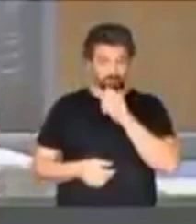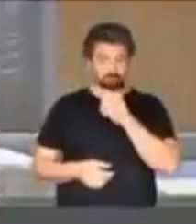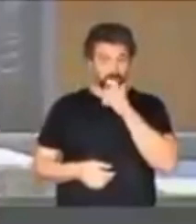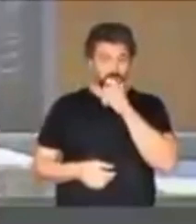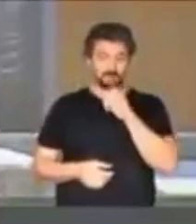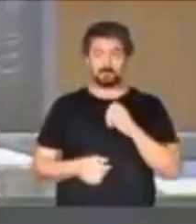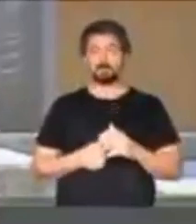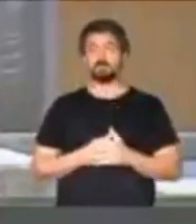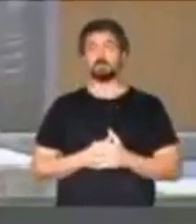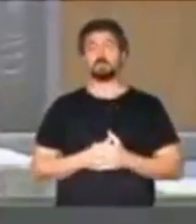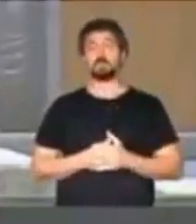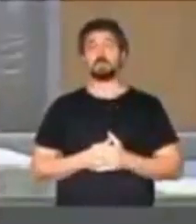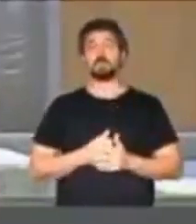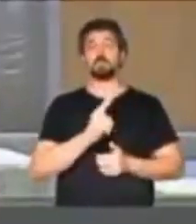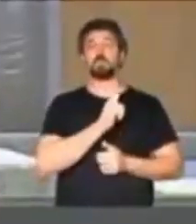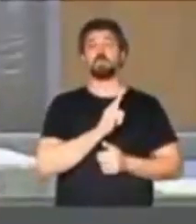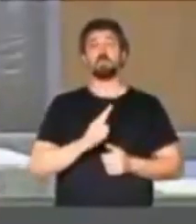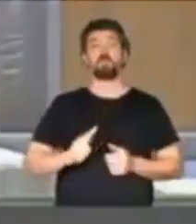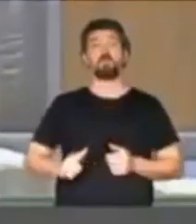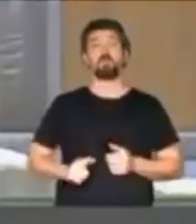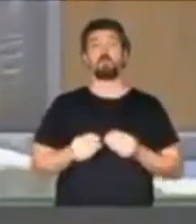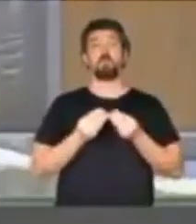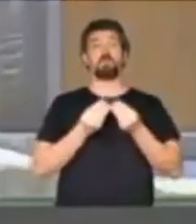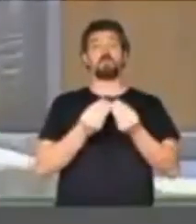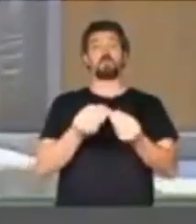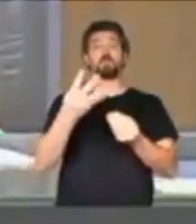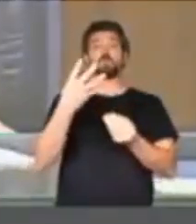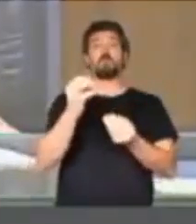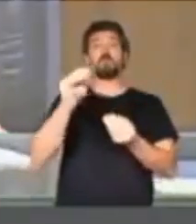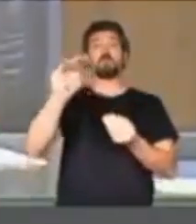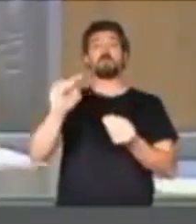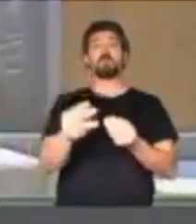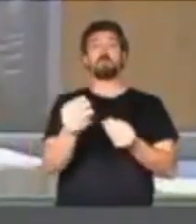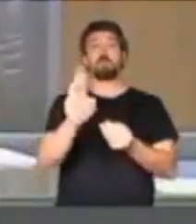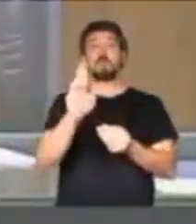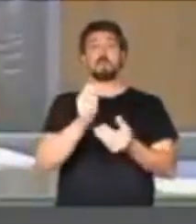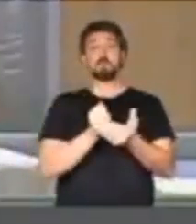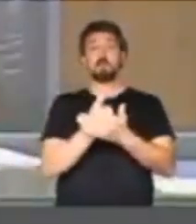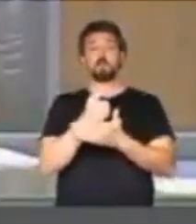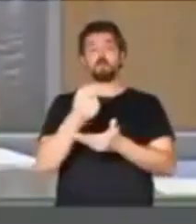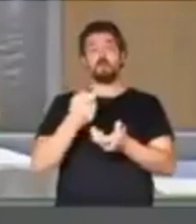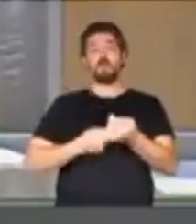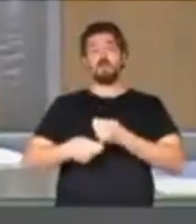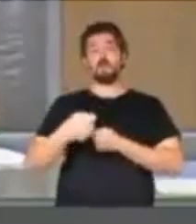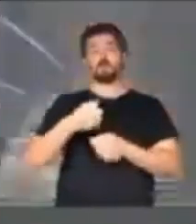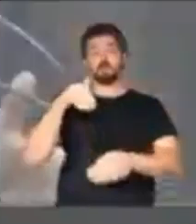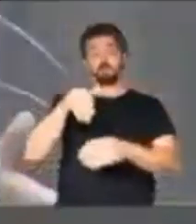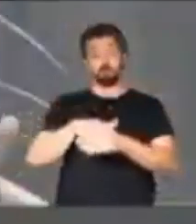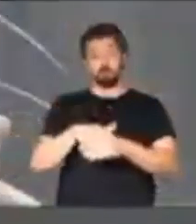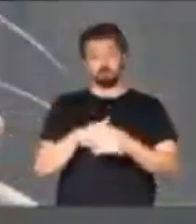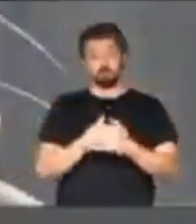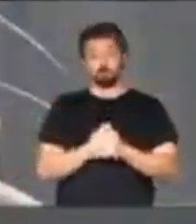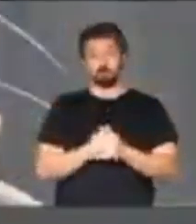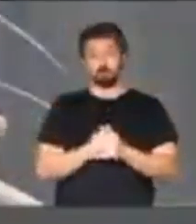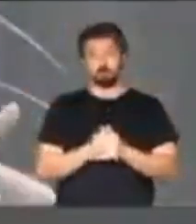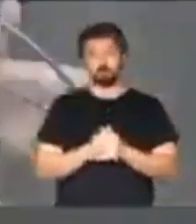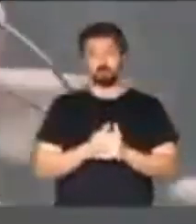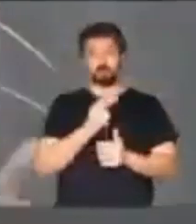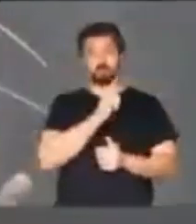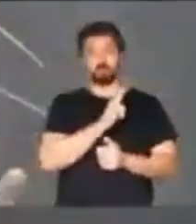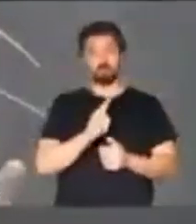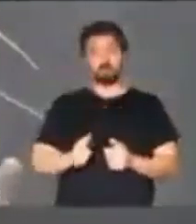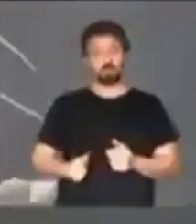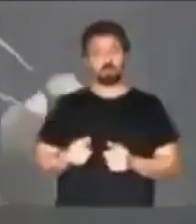O governo ofertou 40 milhões de reais para comprar votos. O governo está